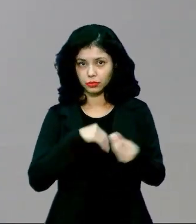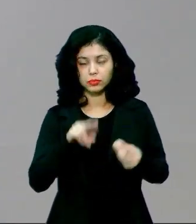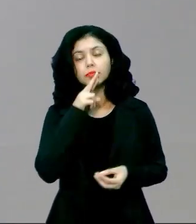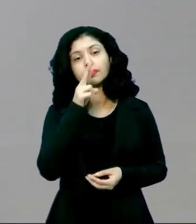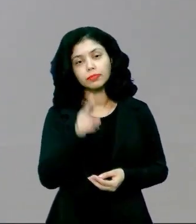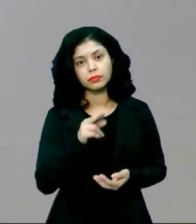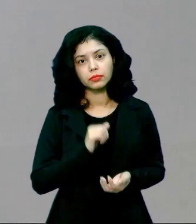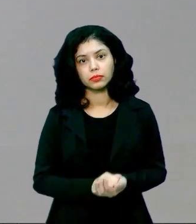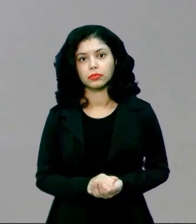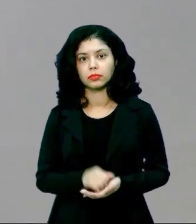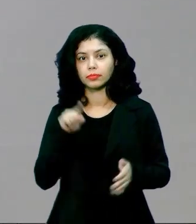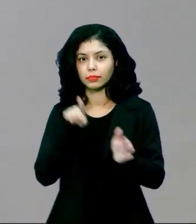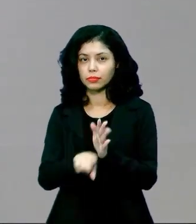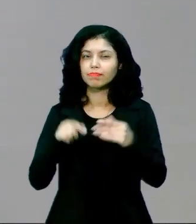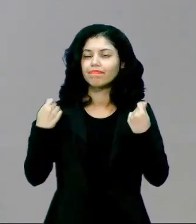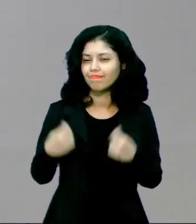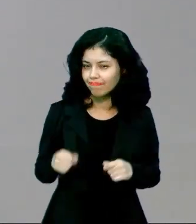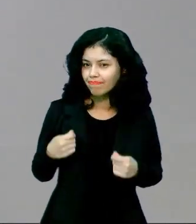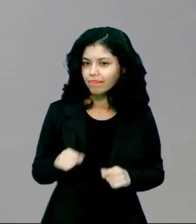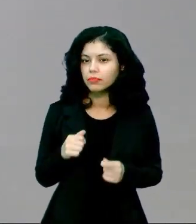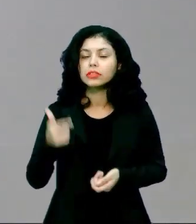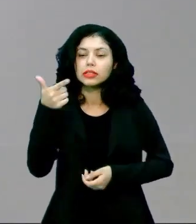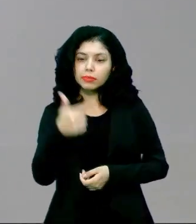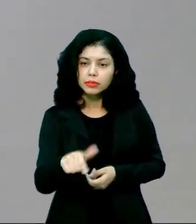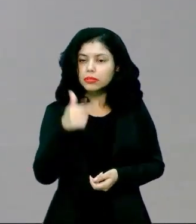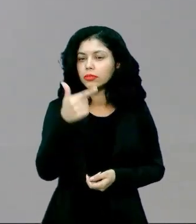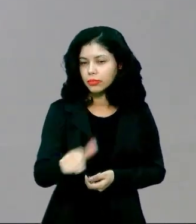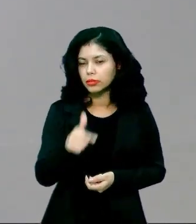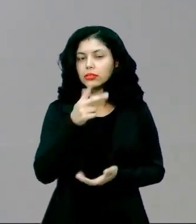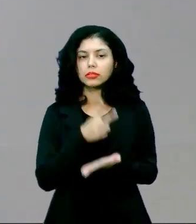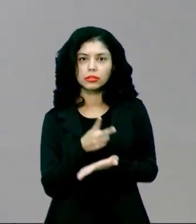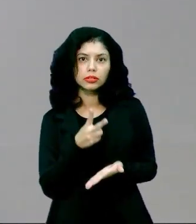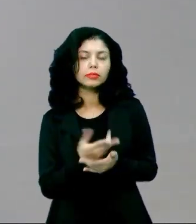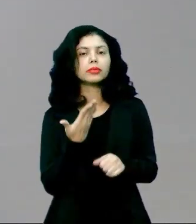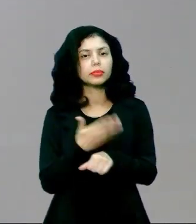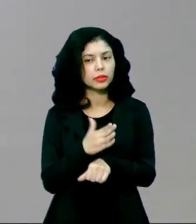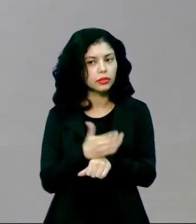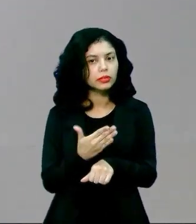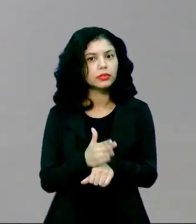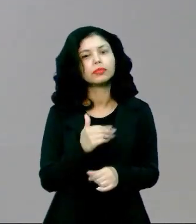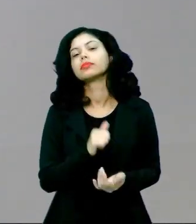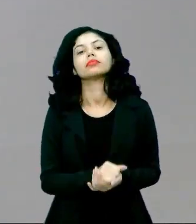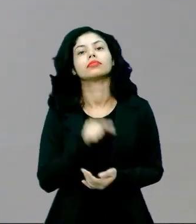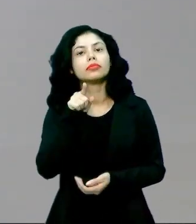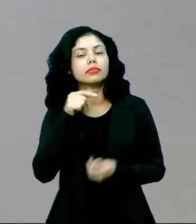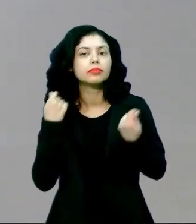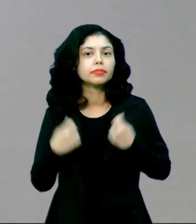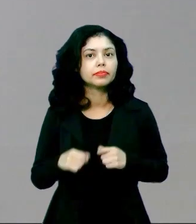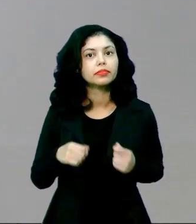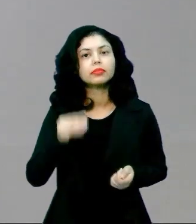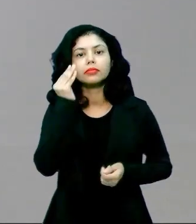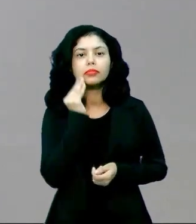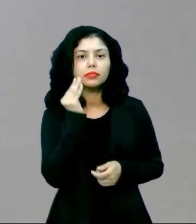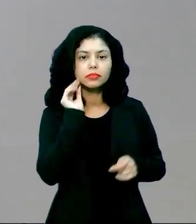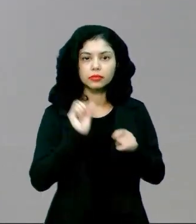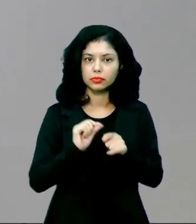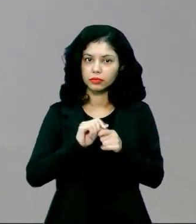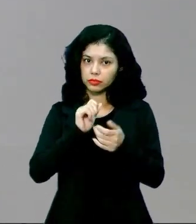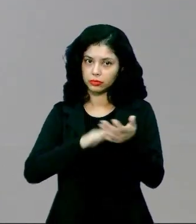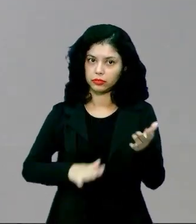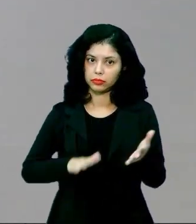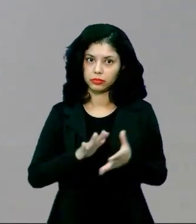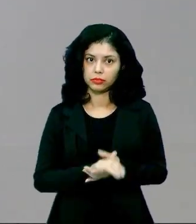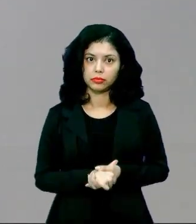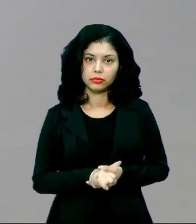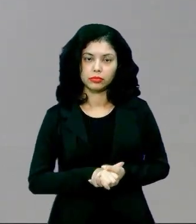envolvem cálculo são questões que precisam de repetição, questões que precisam de atividade. Então, vocês precisam tentar fazer esses